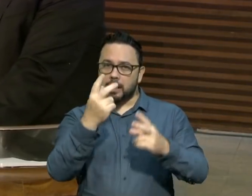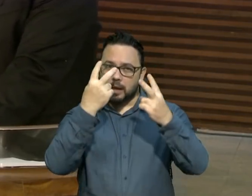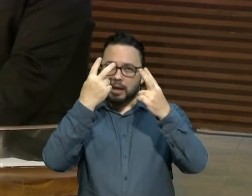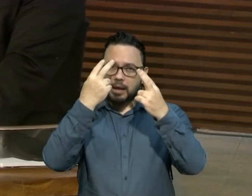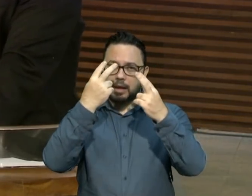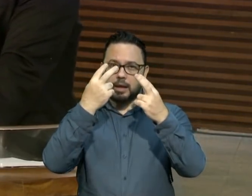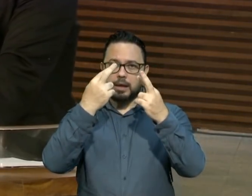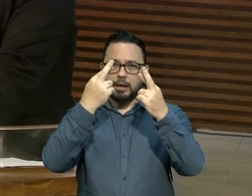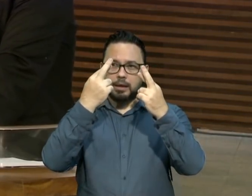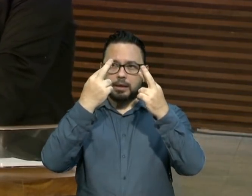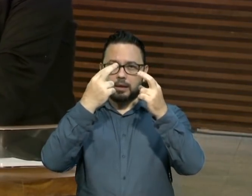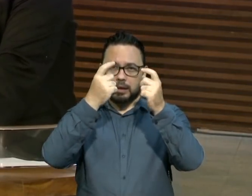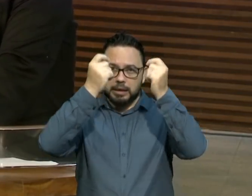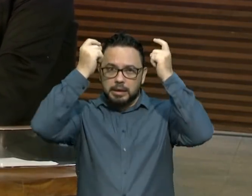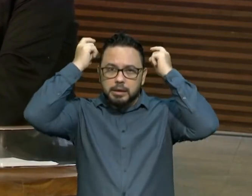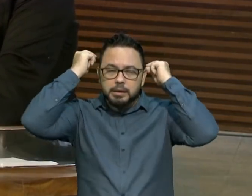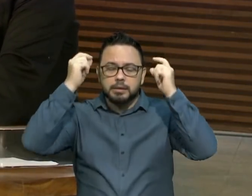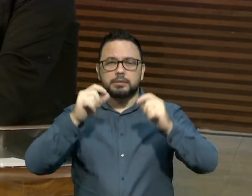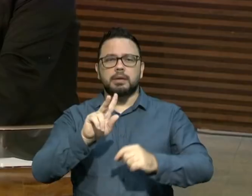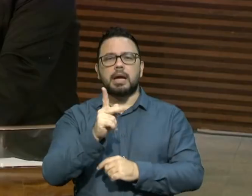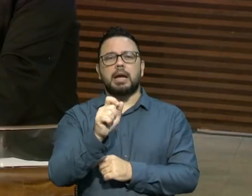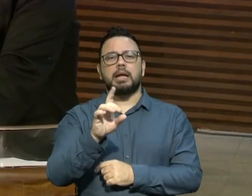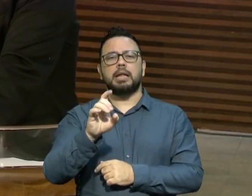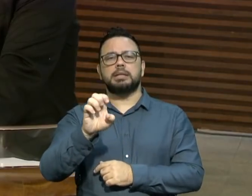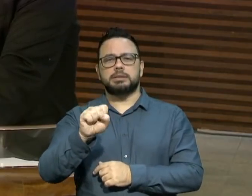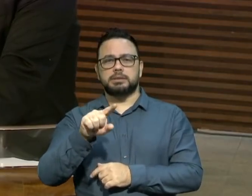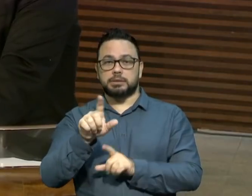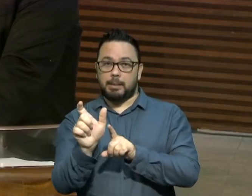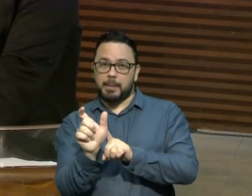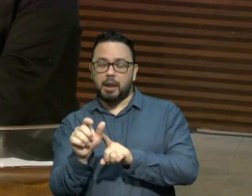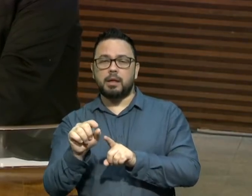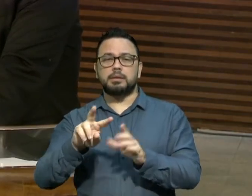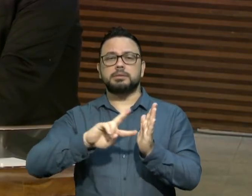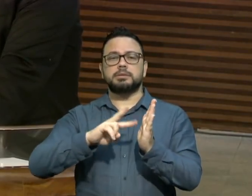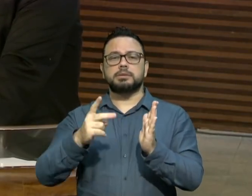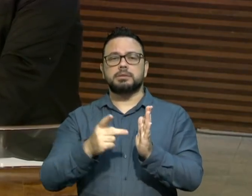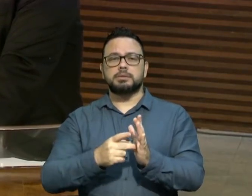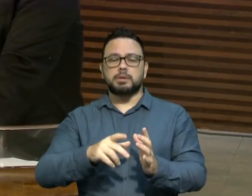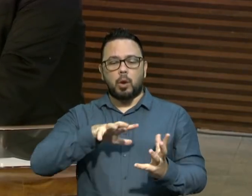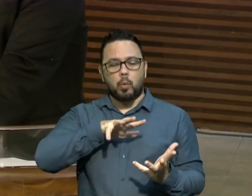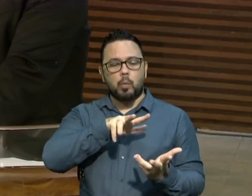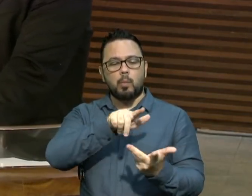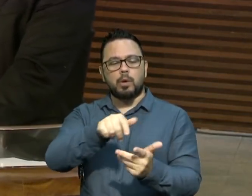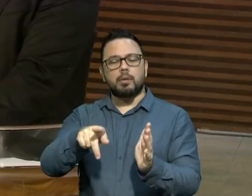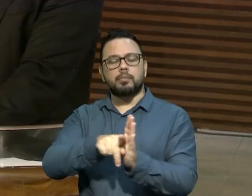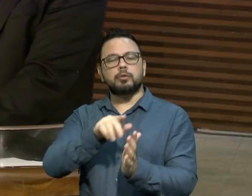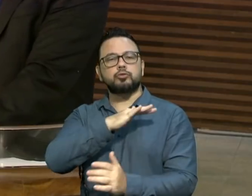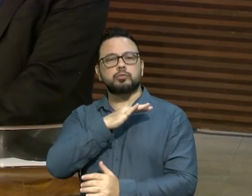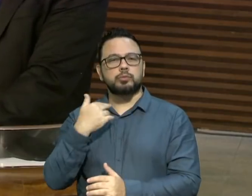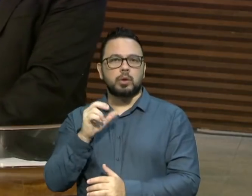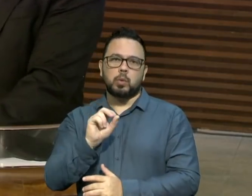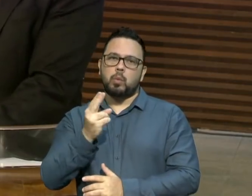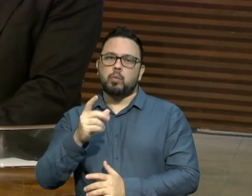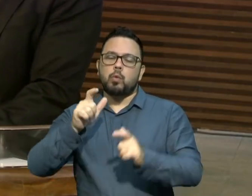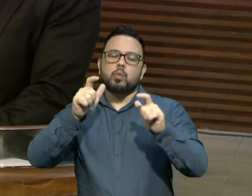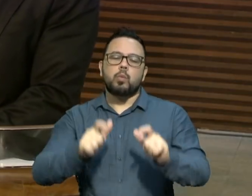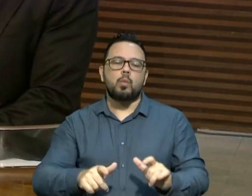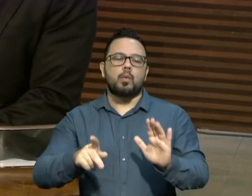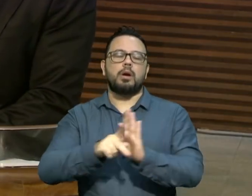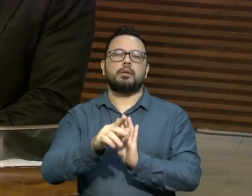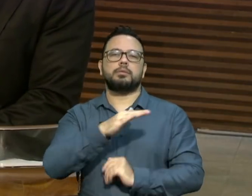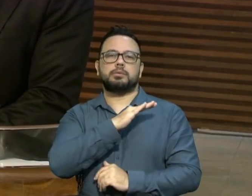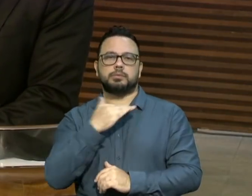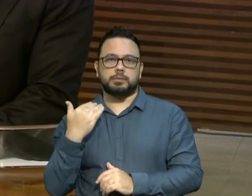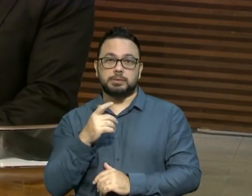é o mundo dos mortos dos Mortos o lugar dos mortos e a mesma palavra para o